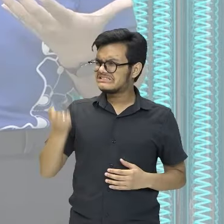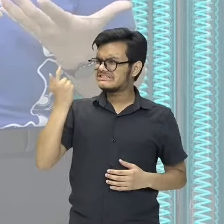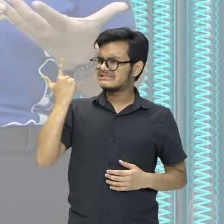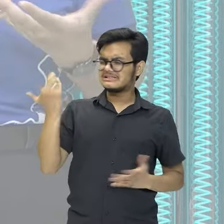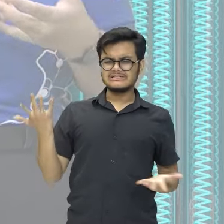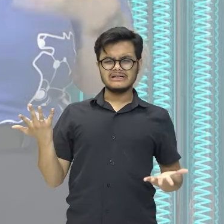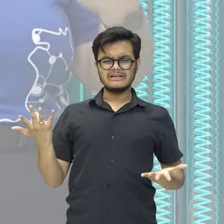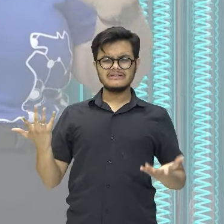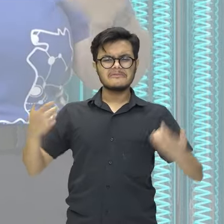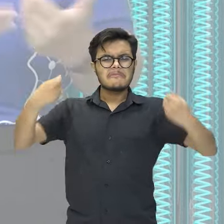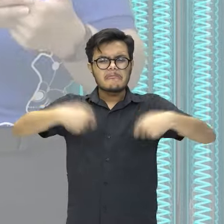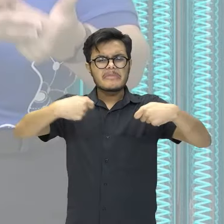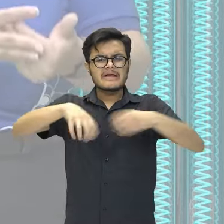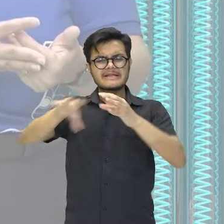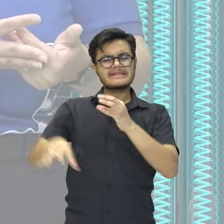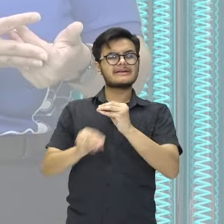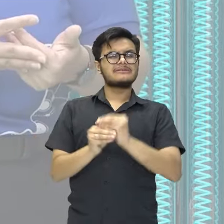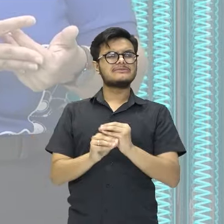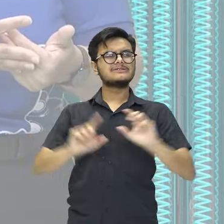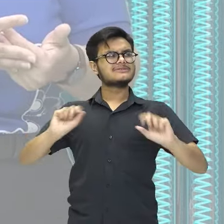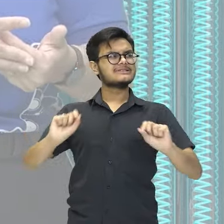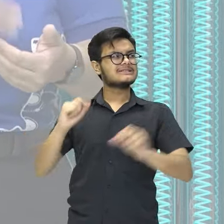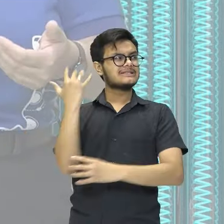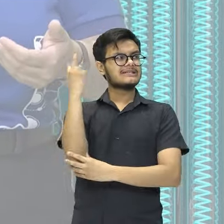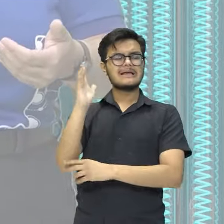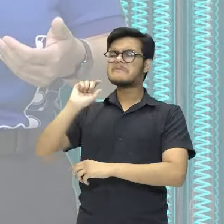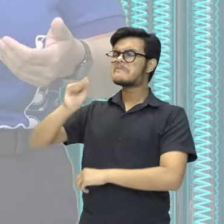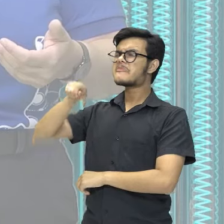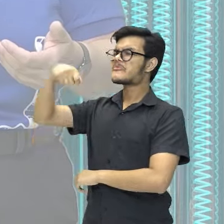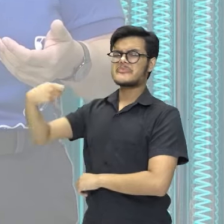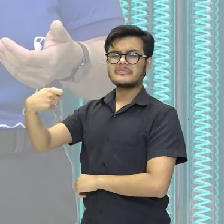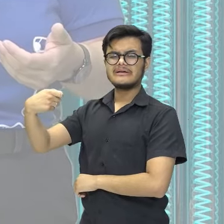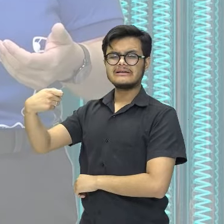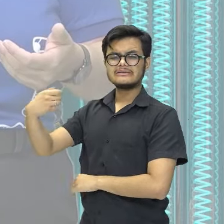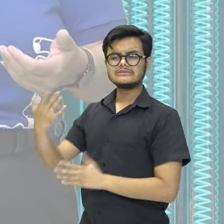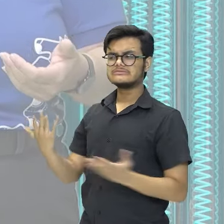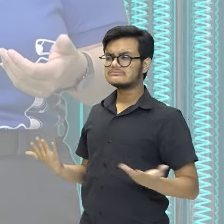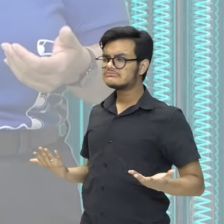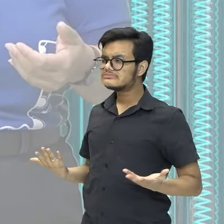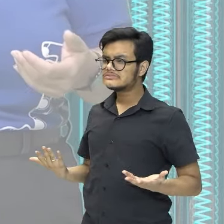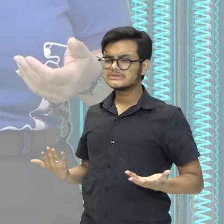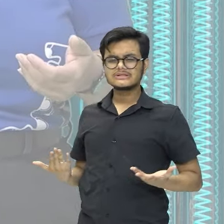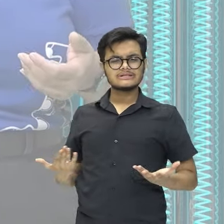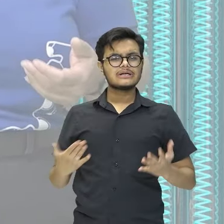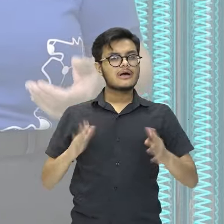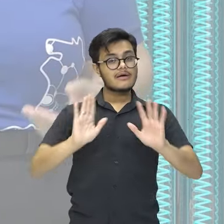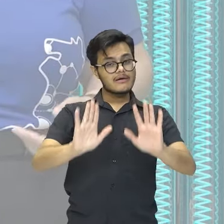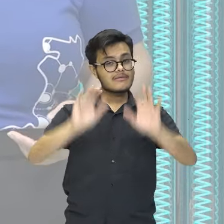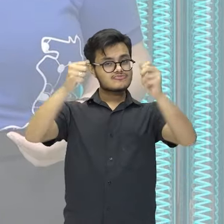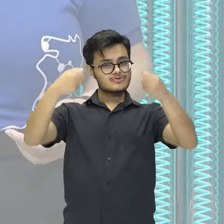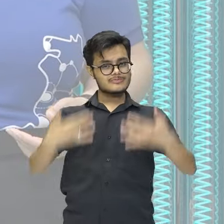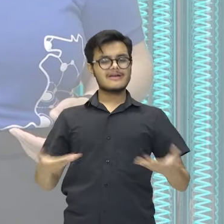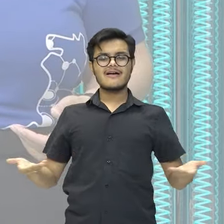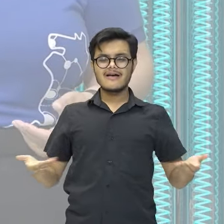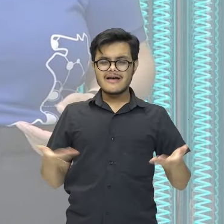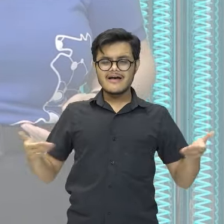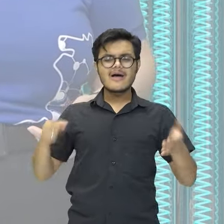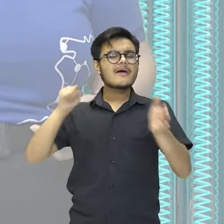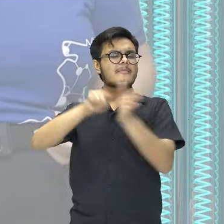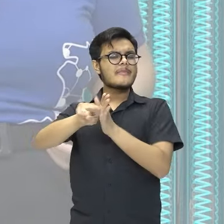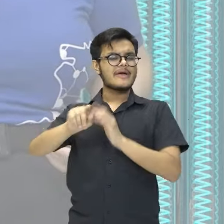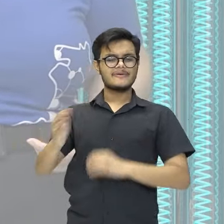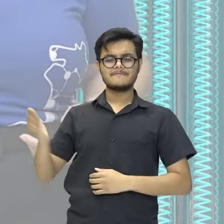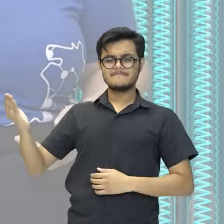falta algo Eu quero saber do que que a natureza precisa e é justamente que a nossa próxima tela vai nos mostrar a pergunta